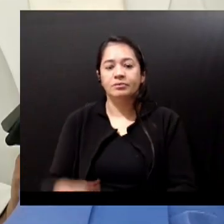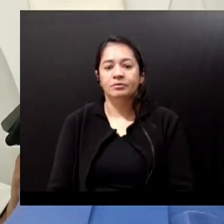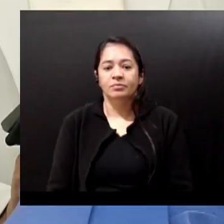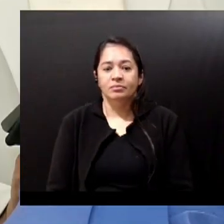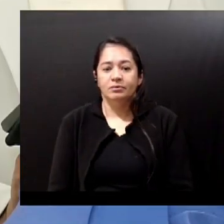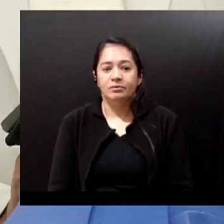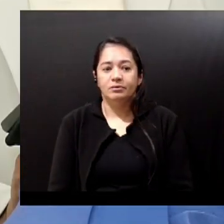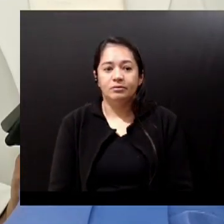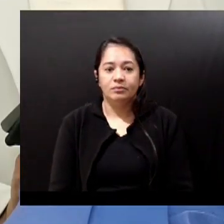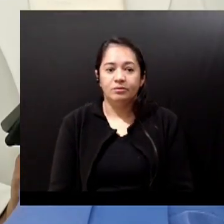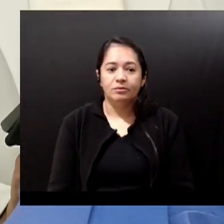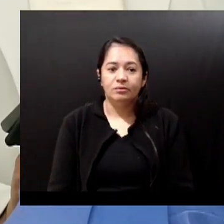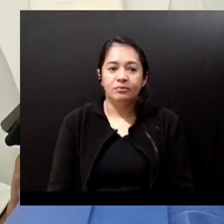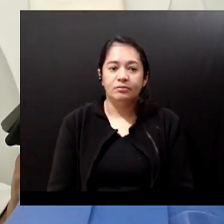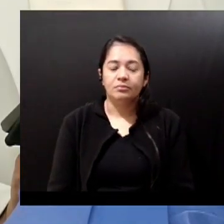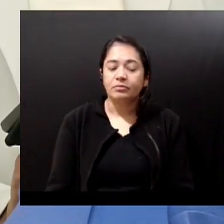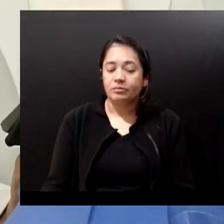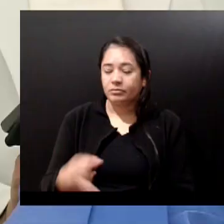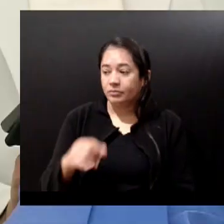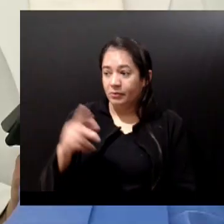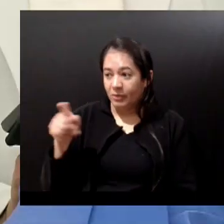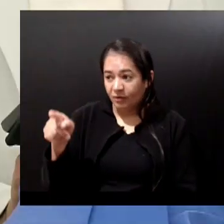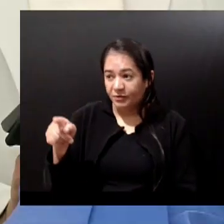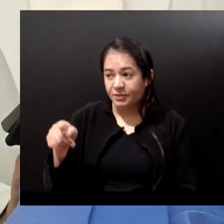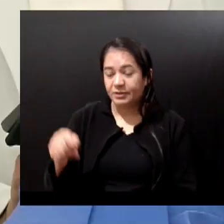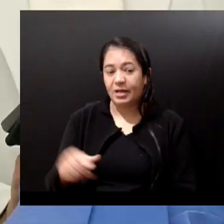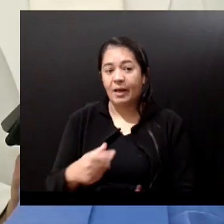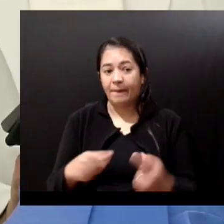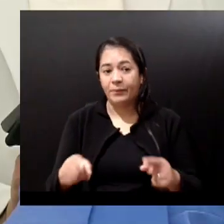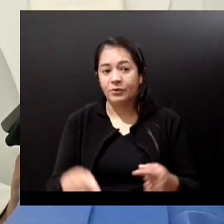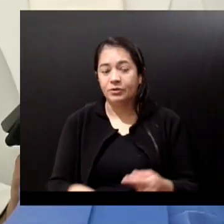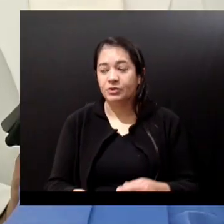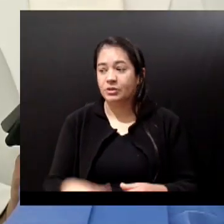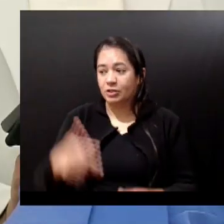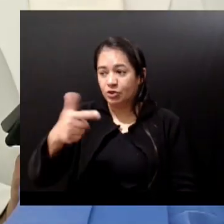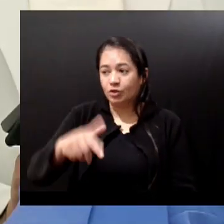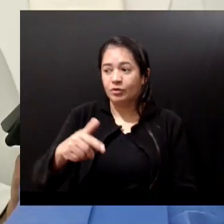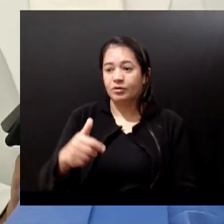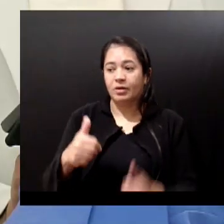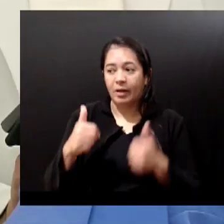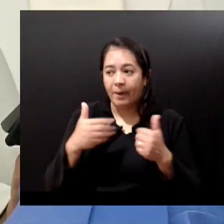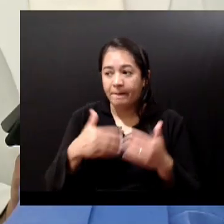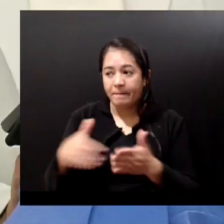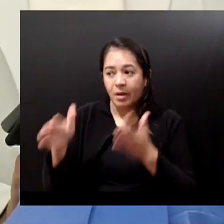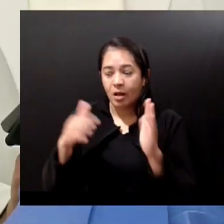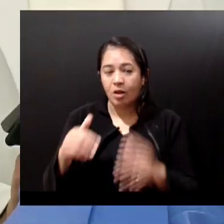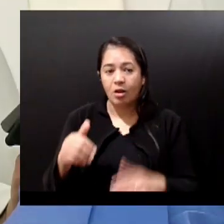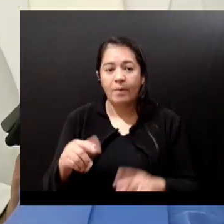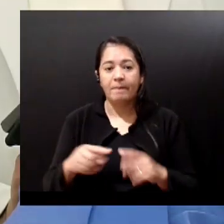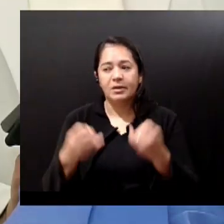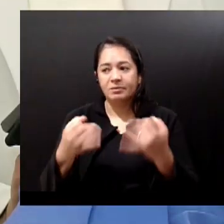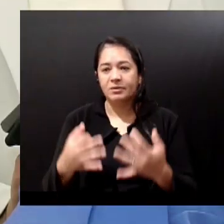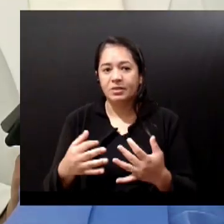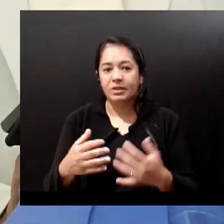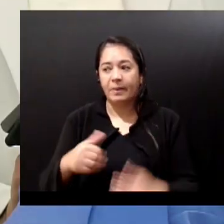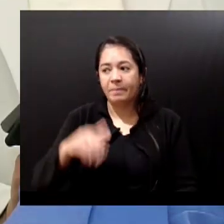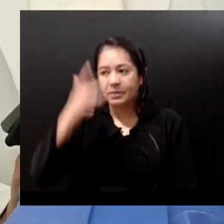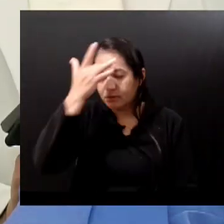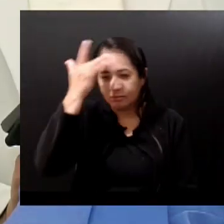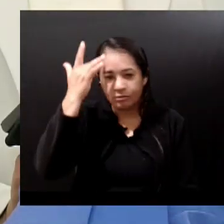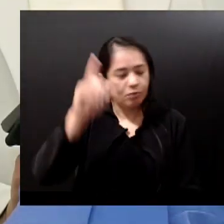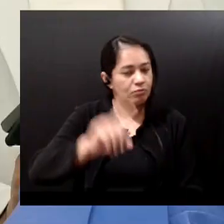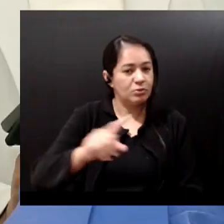a música para você, ela repetindo, ela gera mais, tudo bem, mas não quer dizer definitivamente mais saúde mental. Se você está repetindo